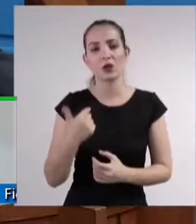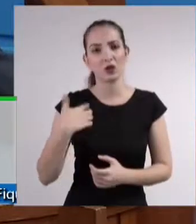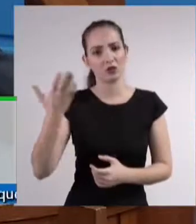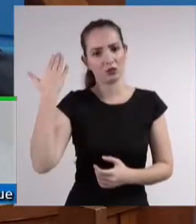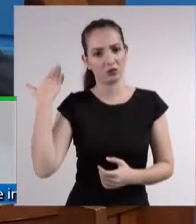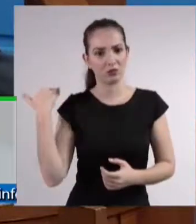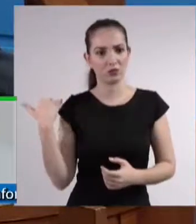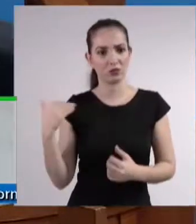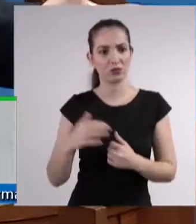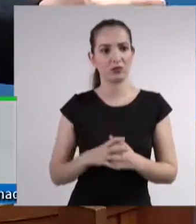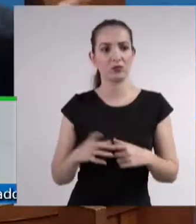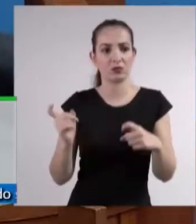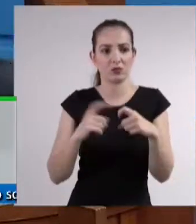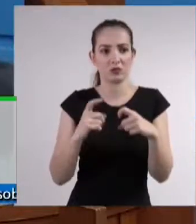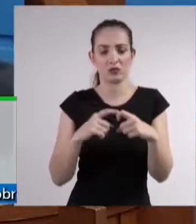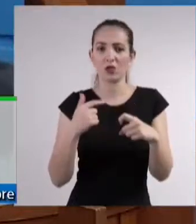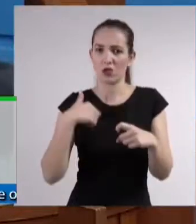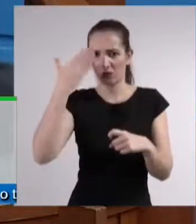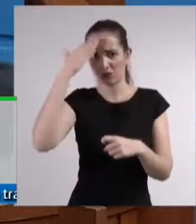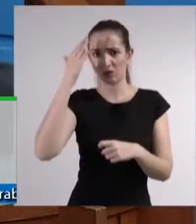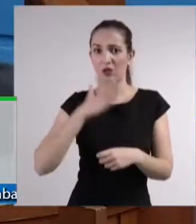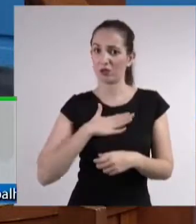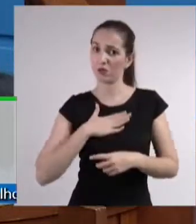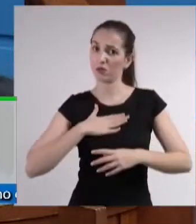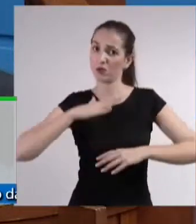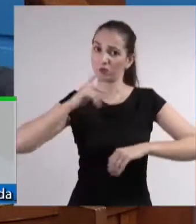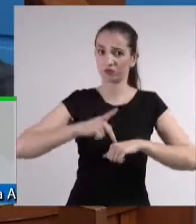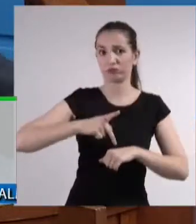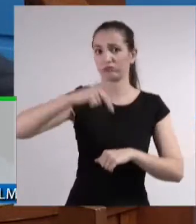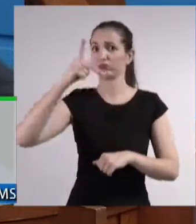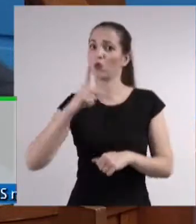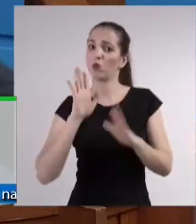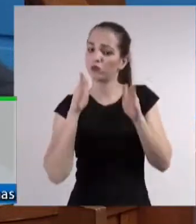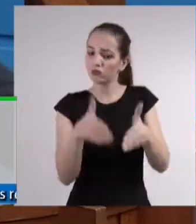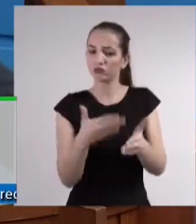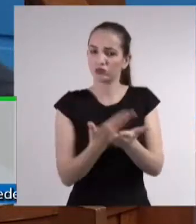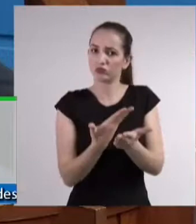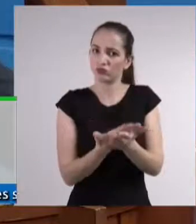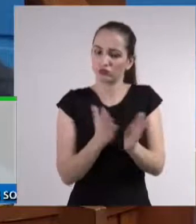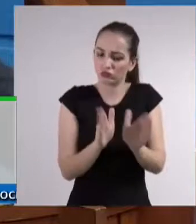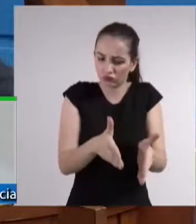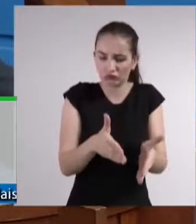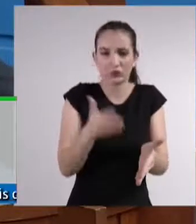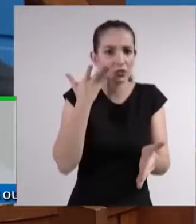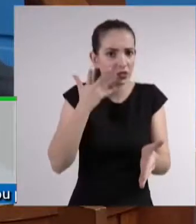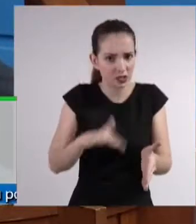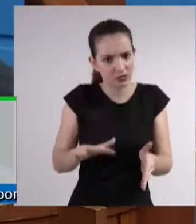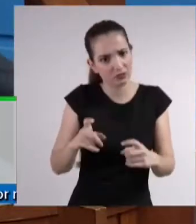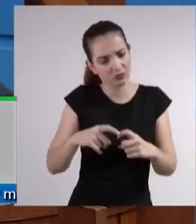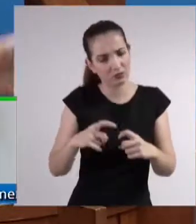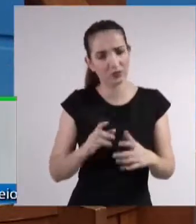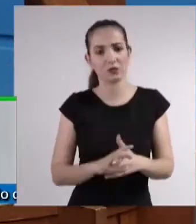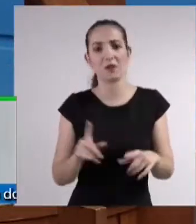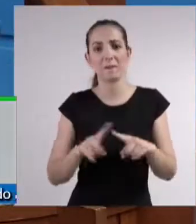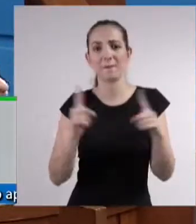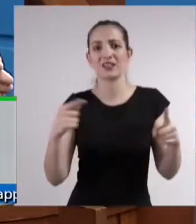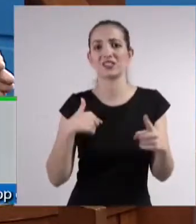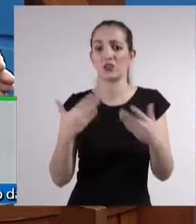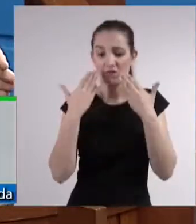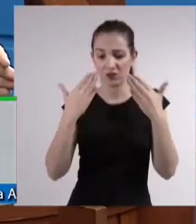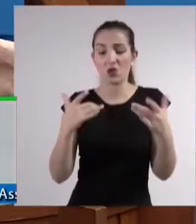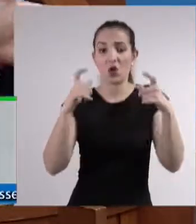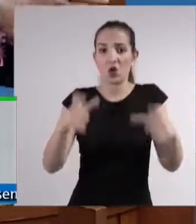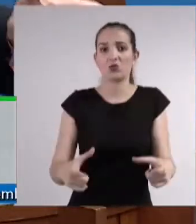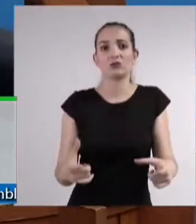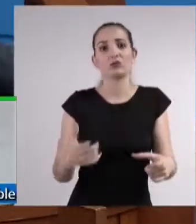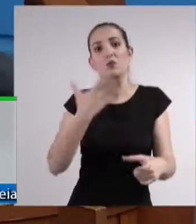Eu entendo de pediatria, é minha especialidade. Mas eu fiz porque os pais e as mães não têm onde levar os seus